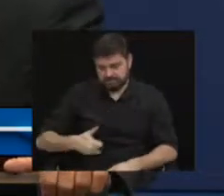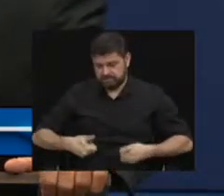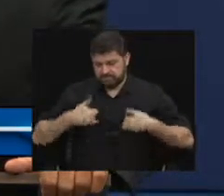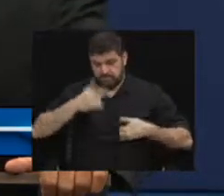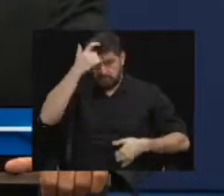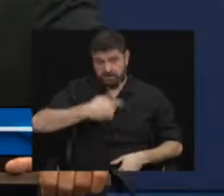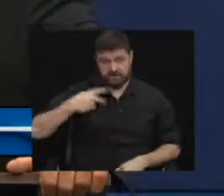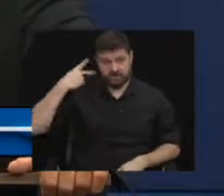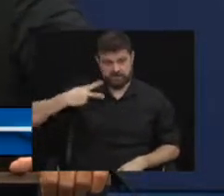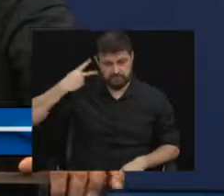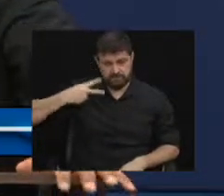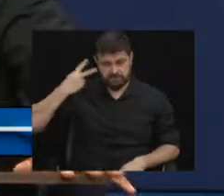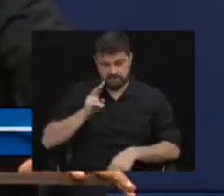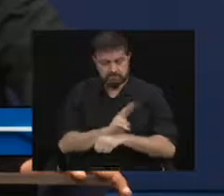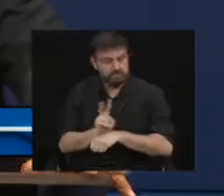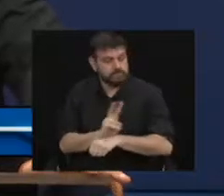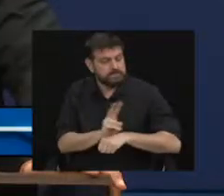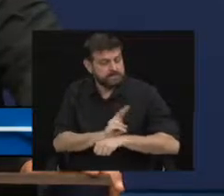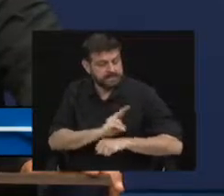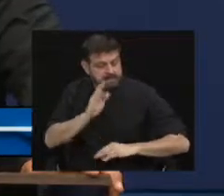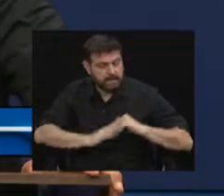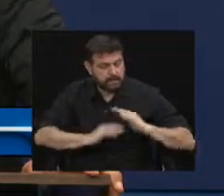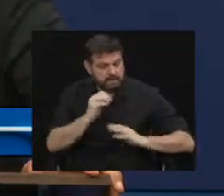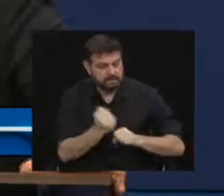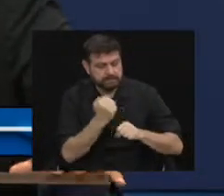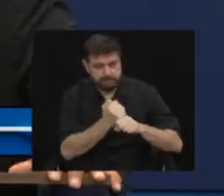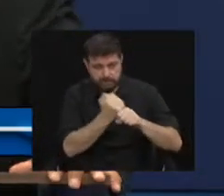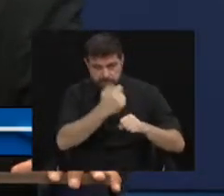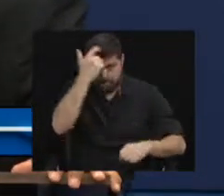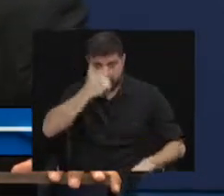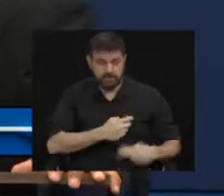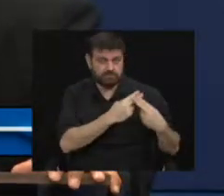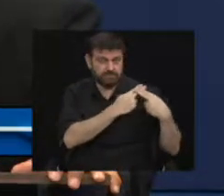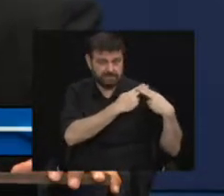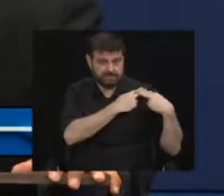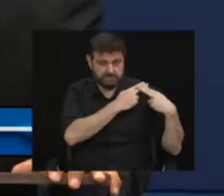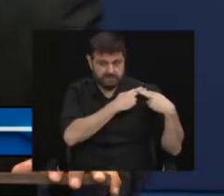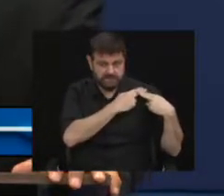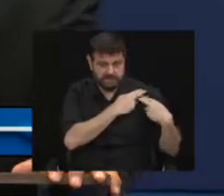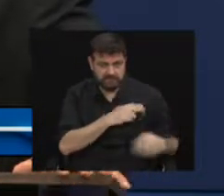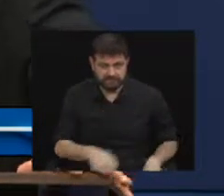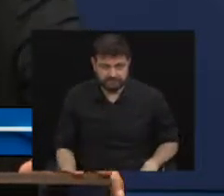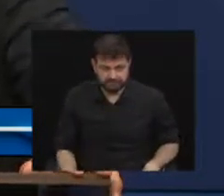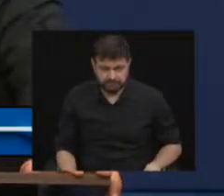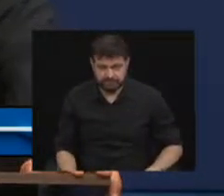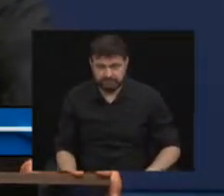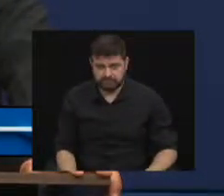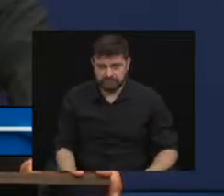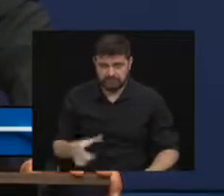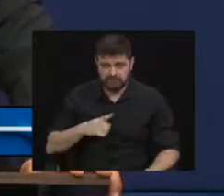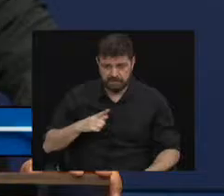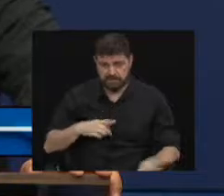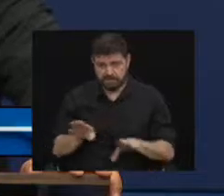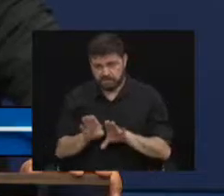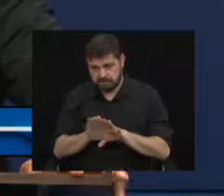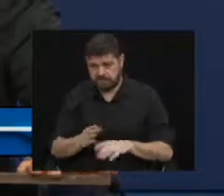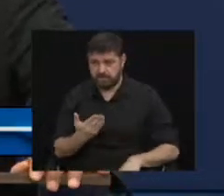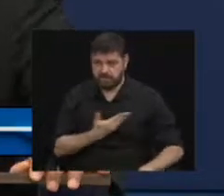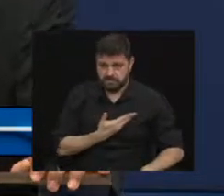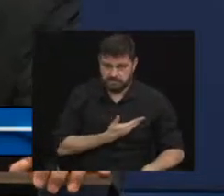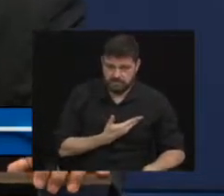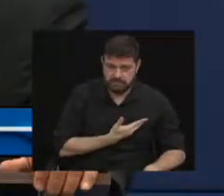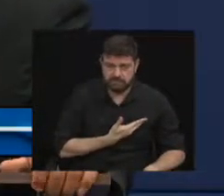nós conseguimos inaugurar um centro de saúde que estava prometido desde 2001. Inauguramos uma creche para